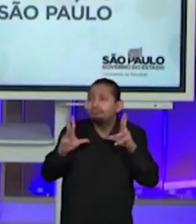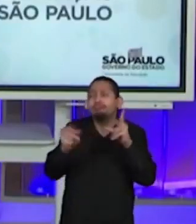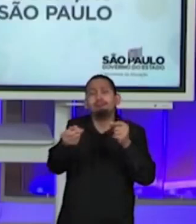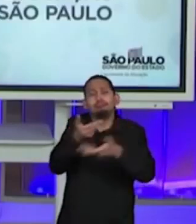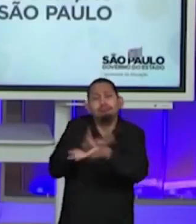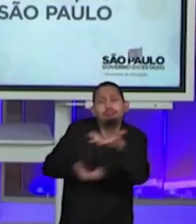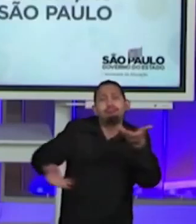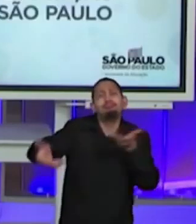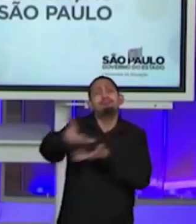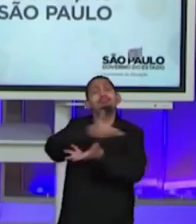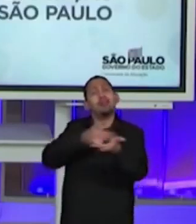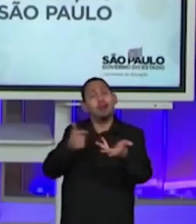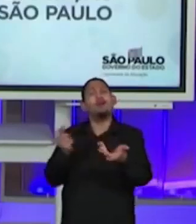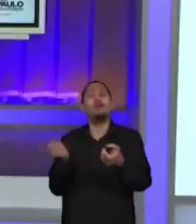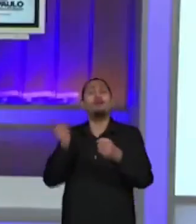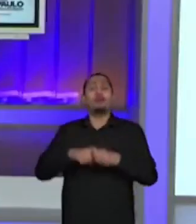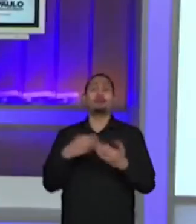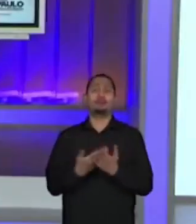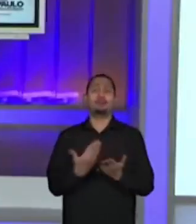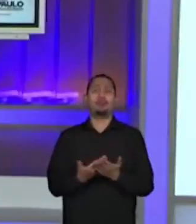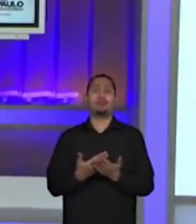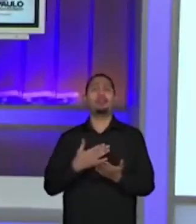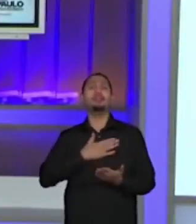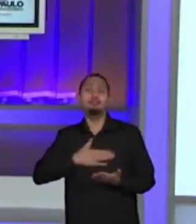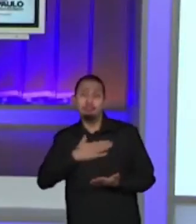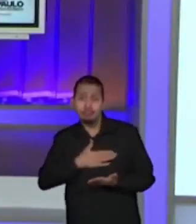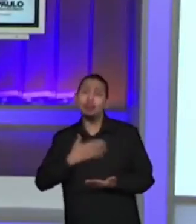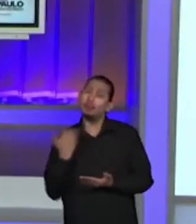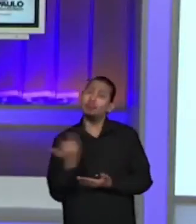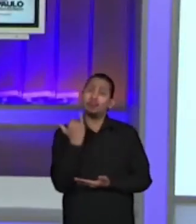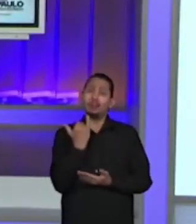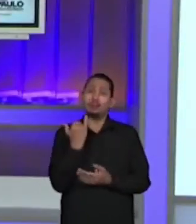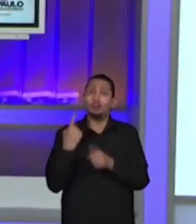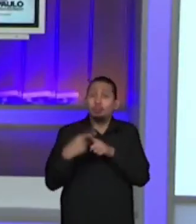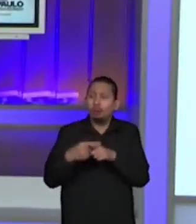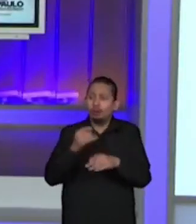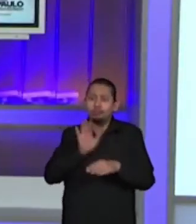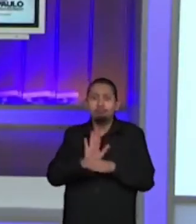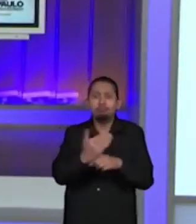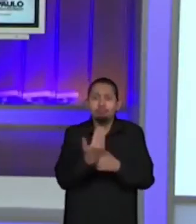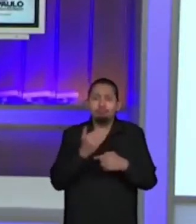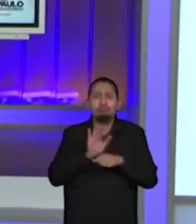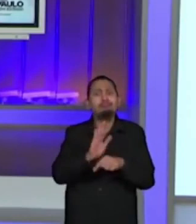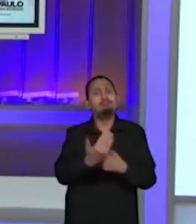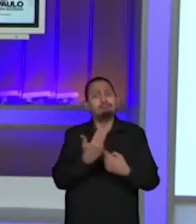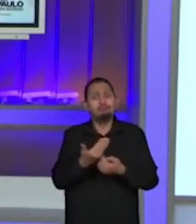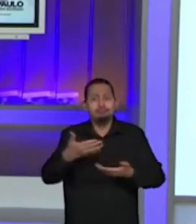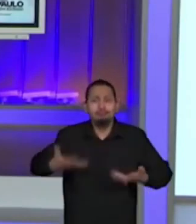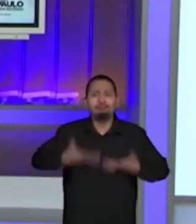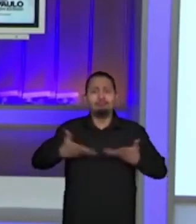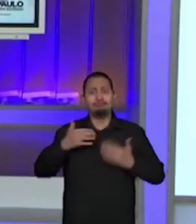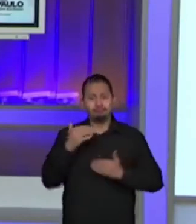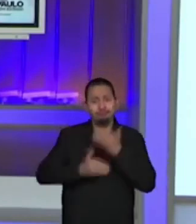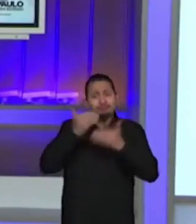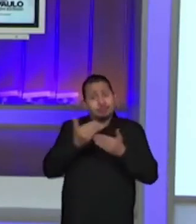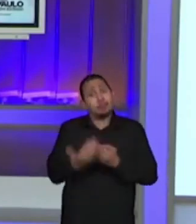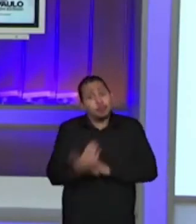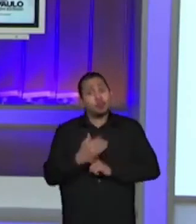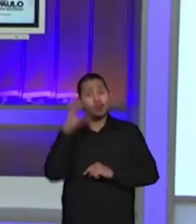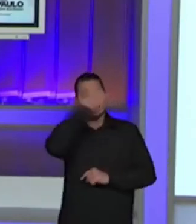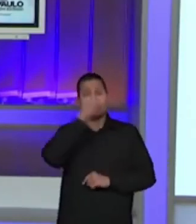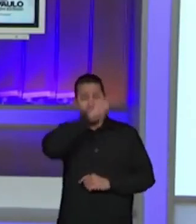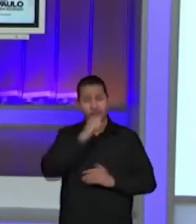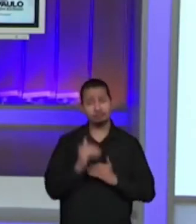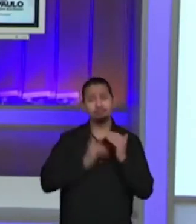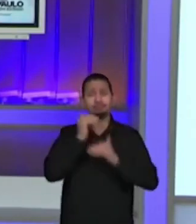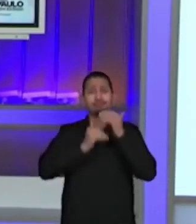os estudantes de volta à escola, retomando também o convívio social, que é tão importante para o aprendizado e